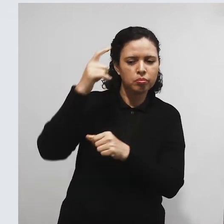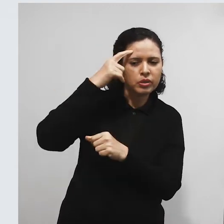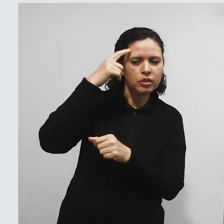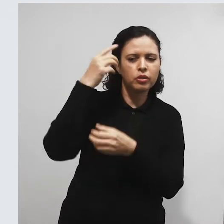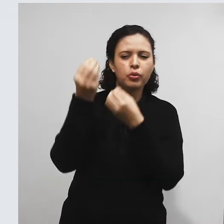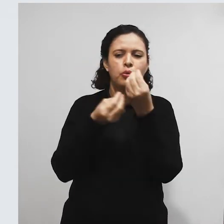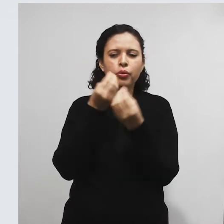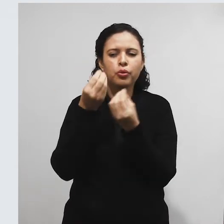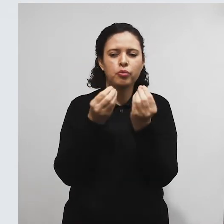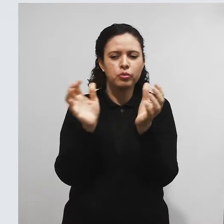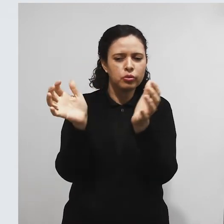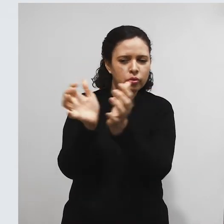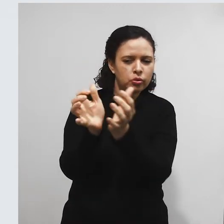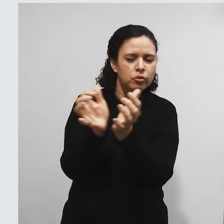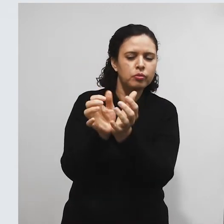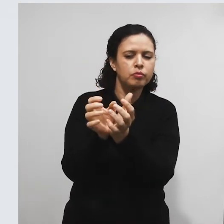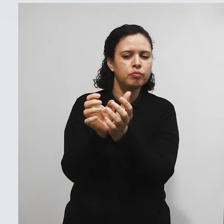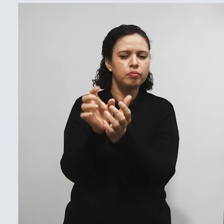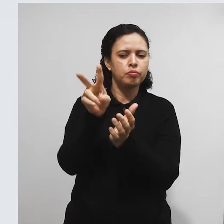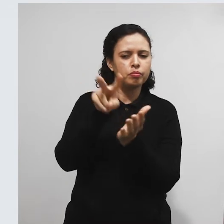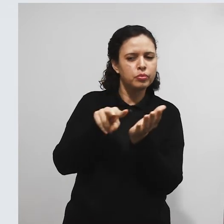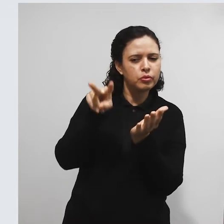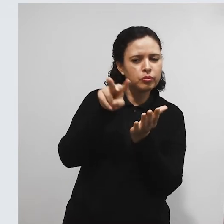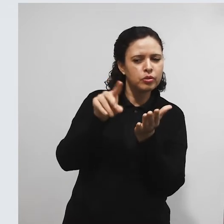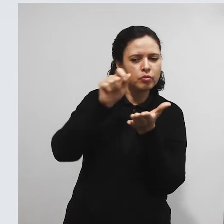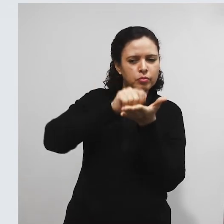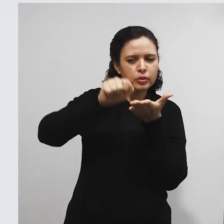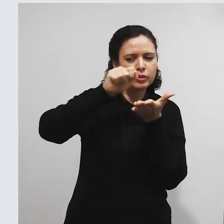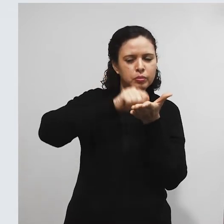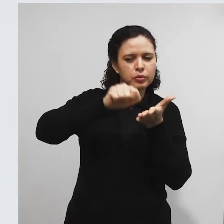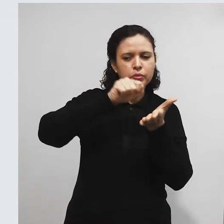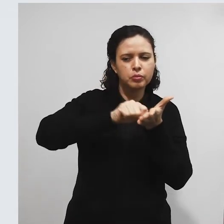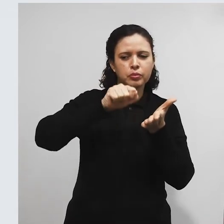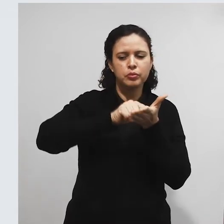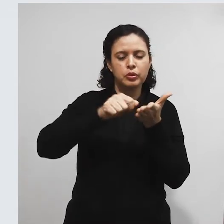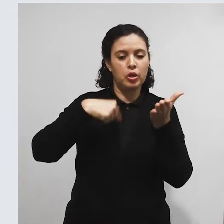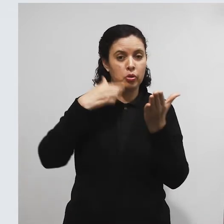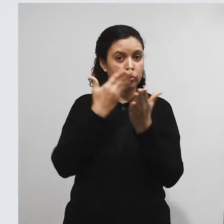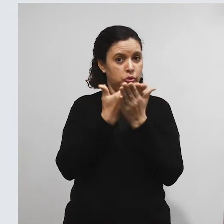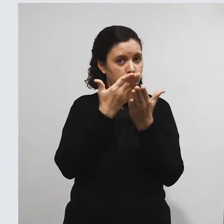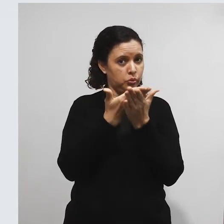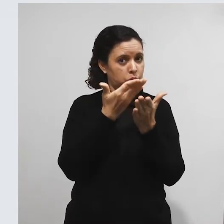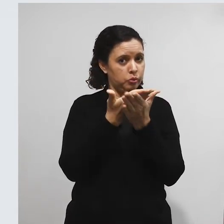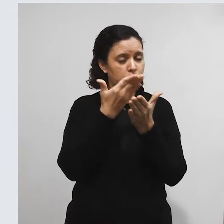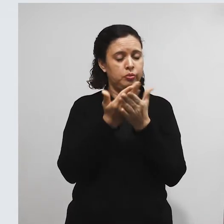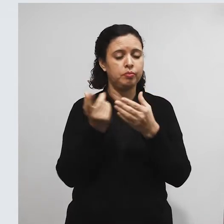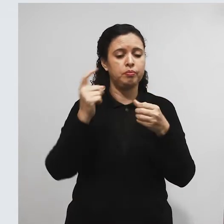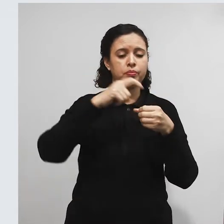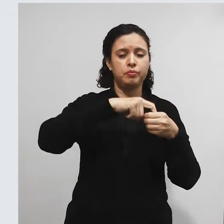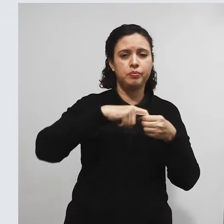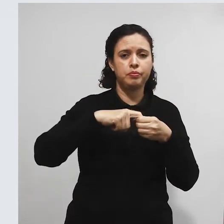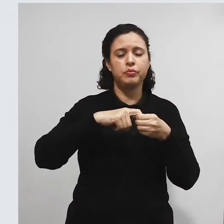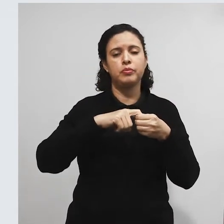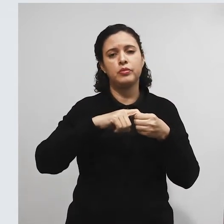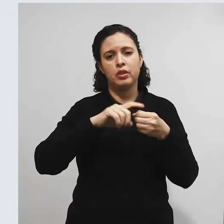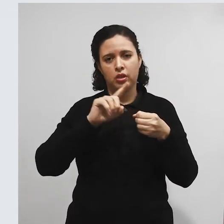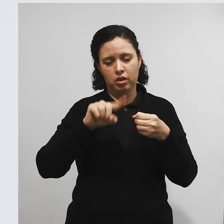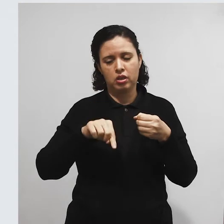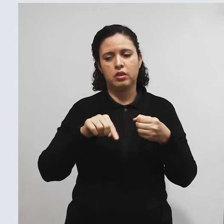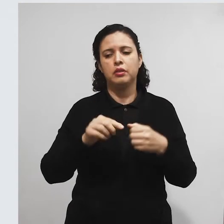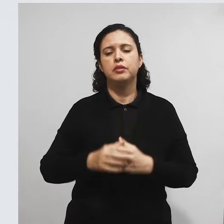outro, o grupo ao qual eu estou desenvolvendo o meu estudo em parceria ou inserido